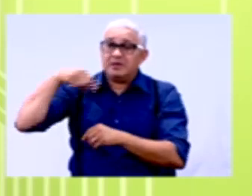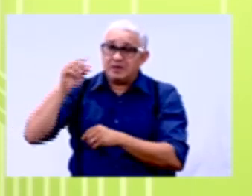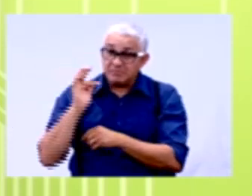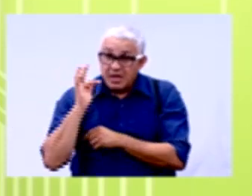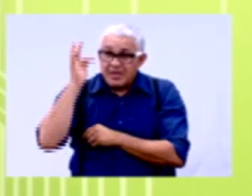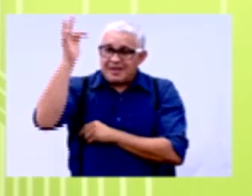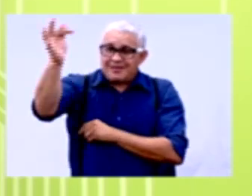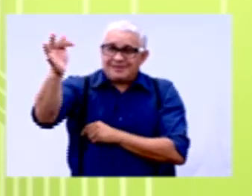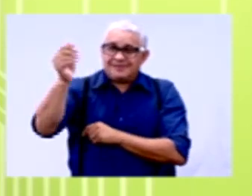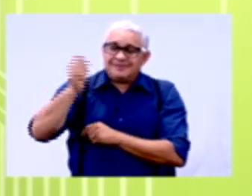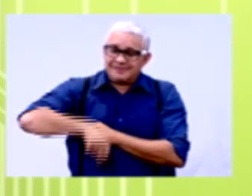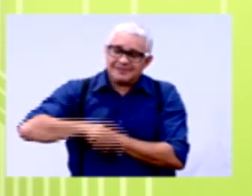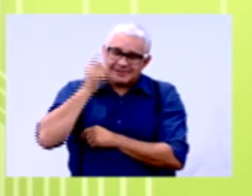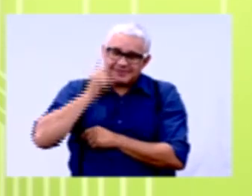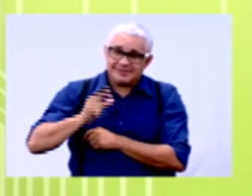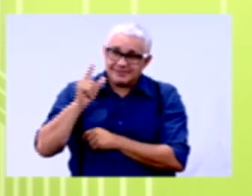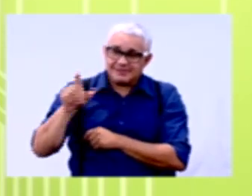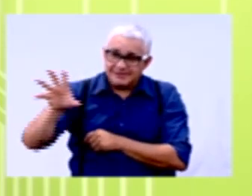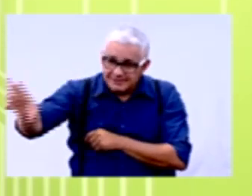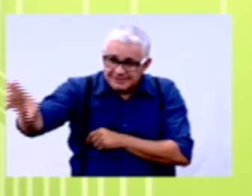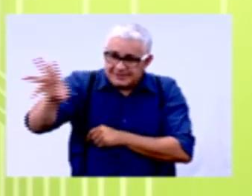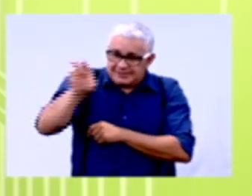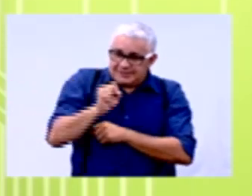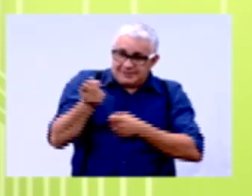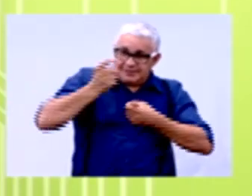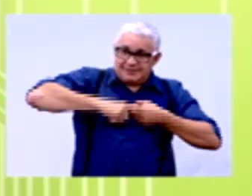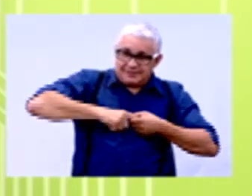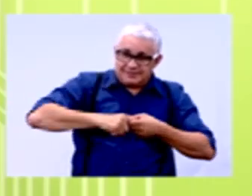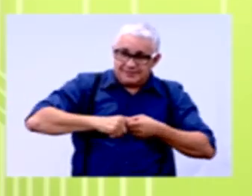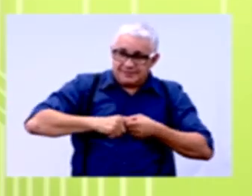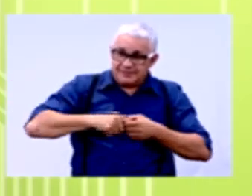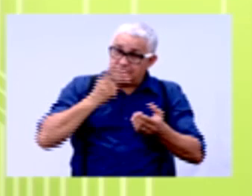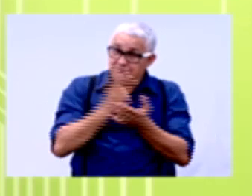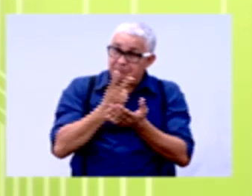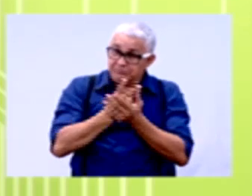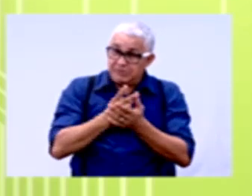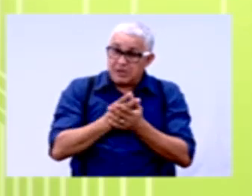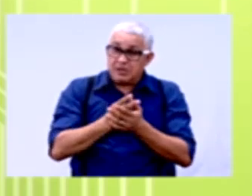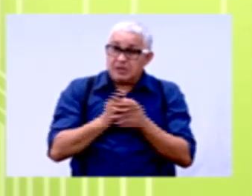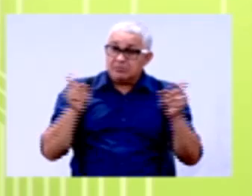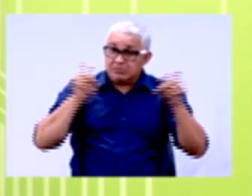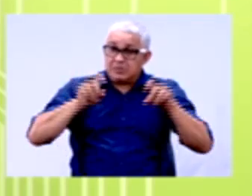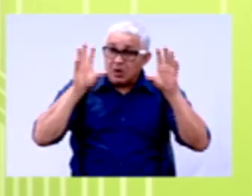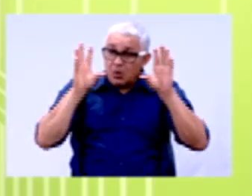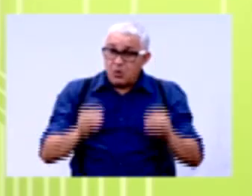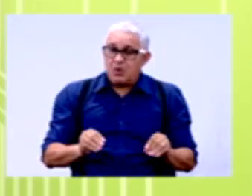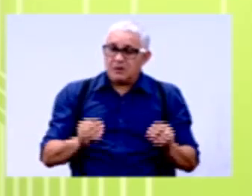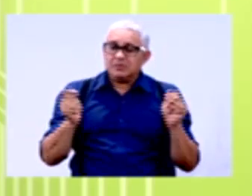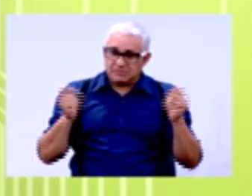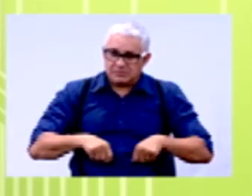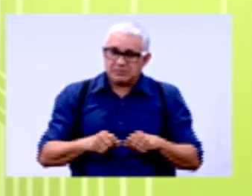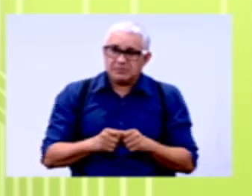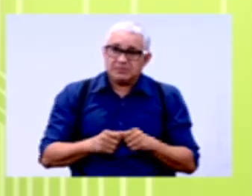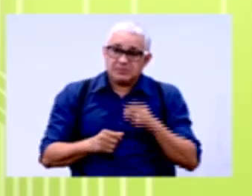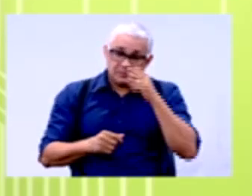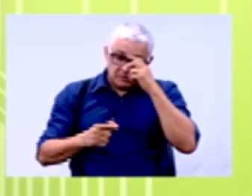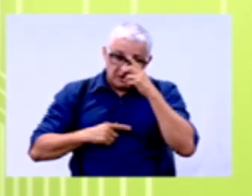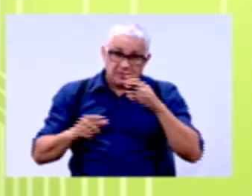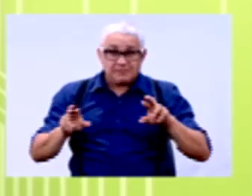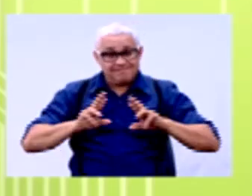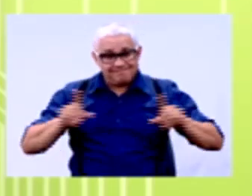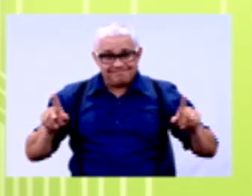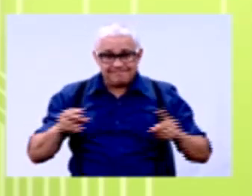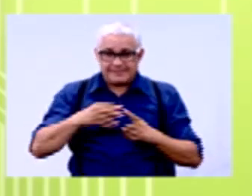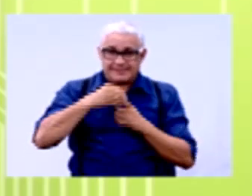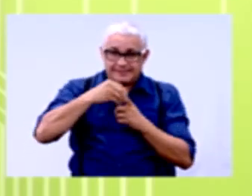futuro, a gente consiga recuperar elas, mesmo o computador sendo desligado. Então, Então, a gente tem uma diferença principal